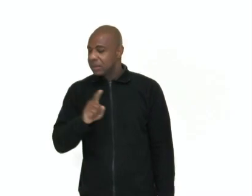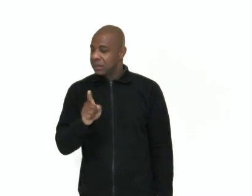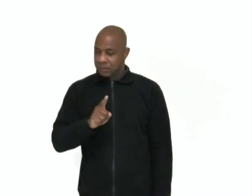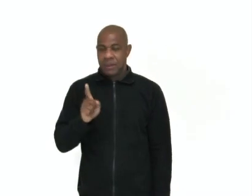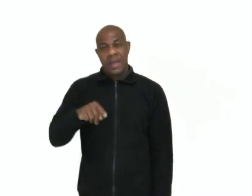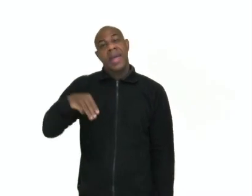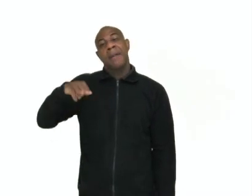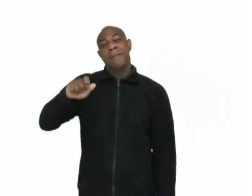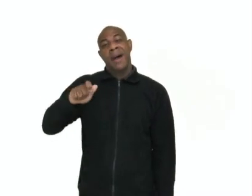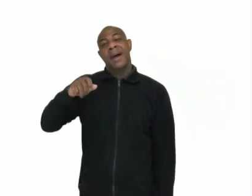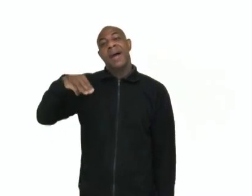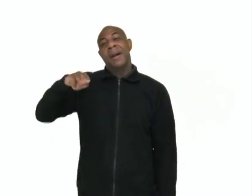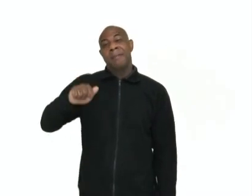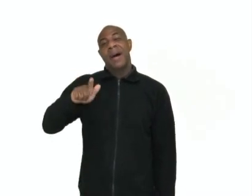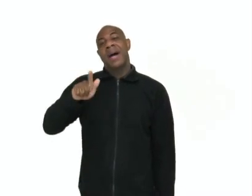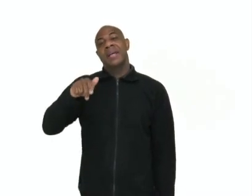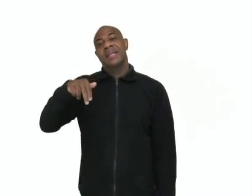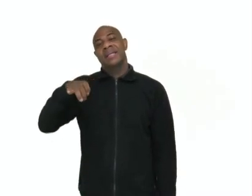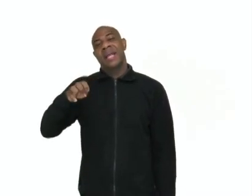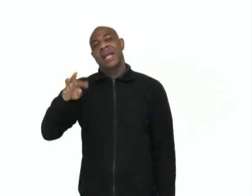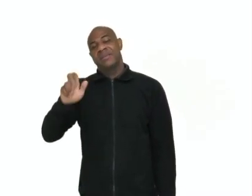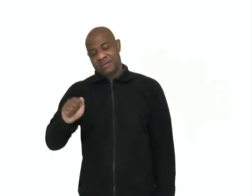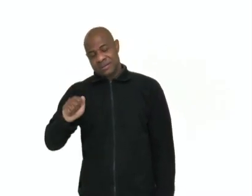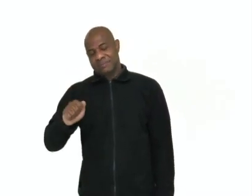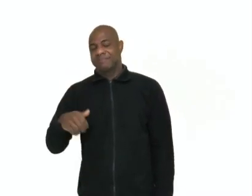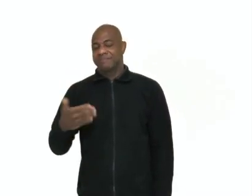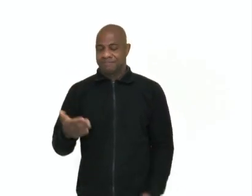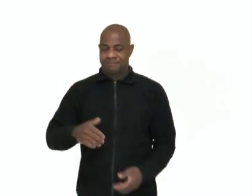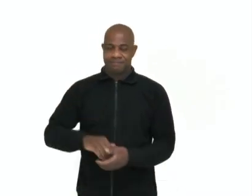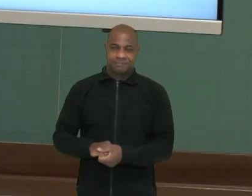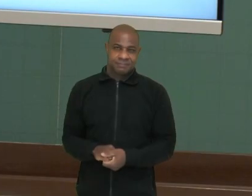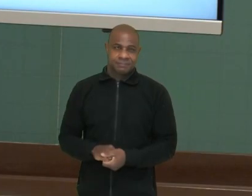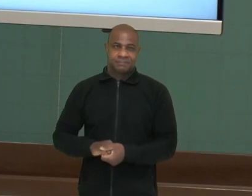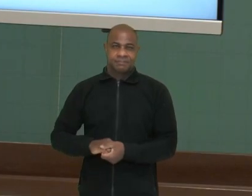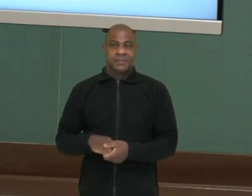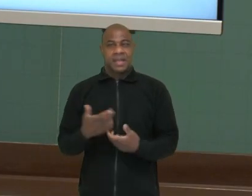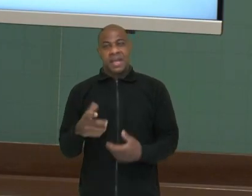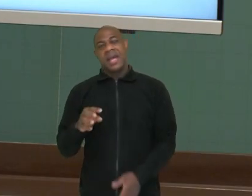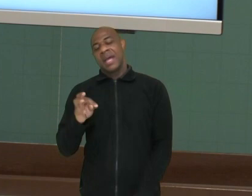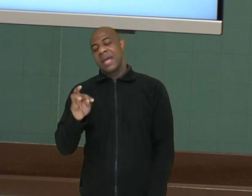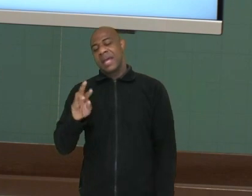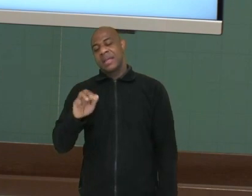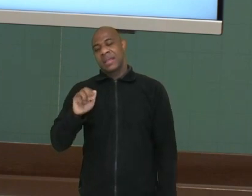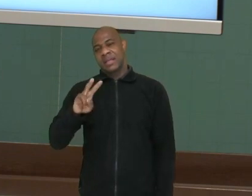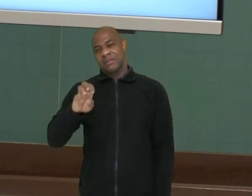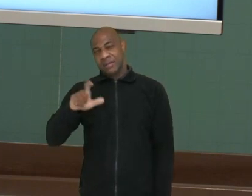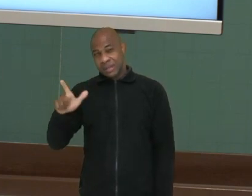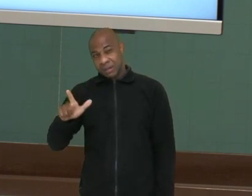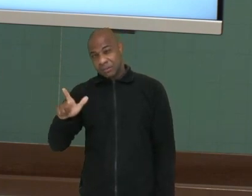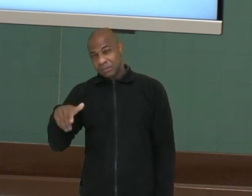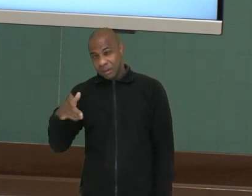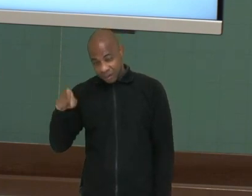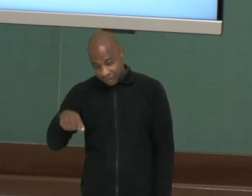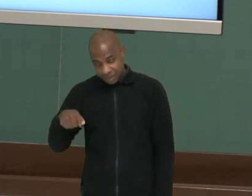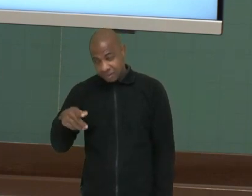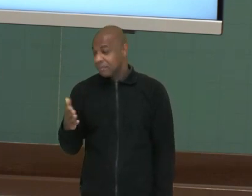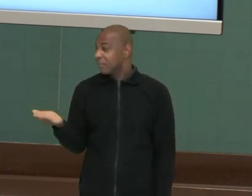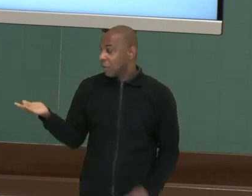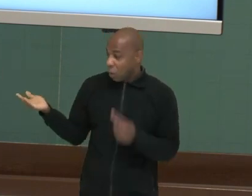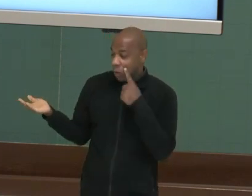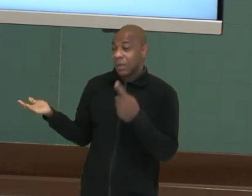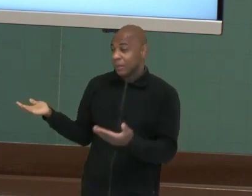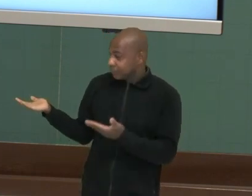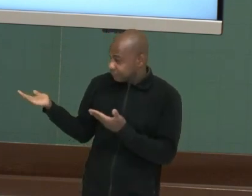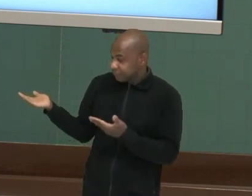Ela é transversal? Sim. A carga elétrica, você oscila ela numa direção e a energia vai para outras